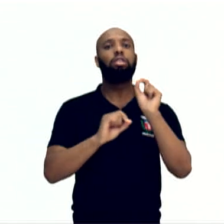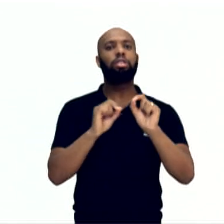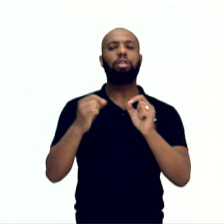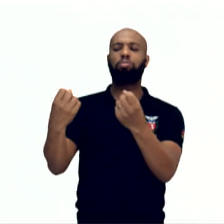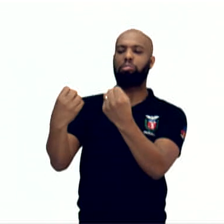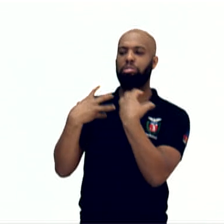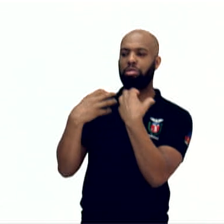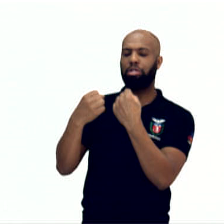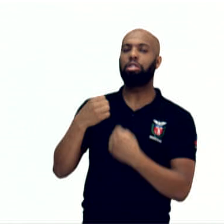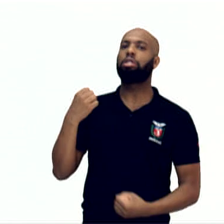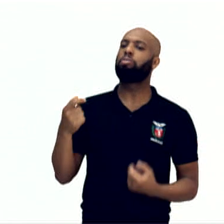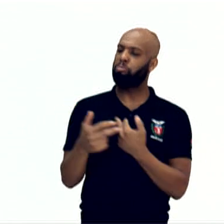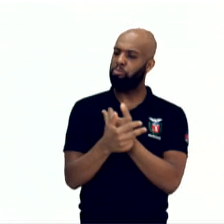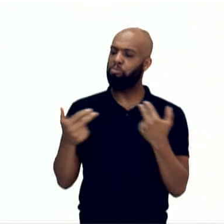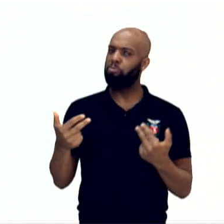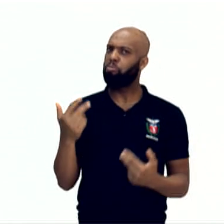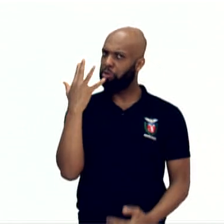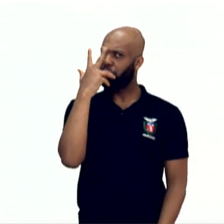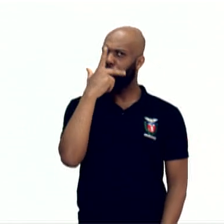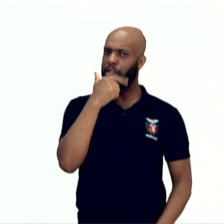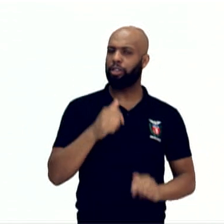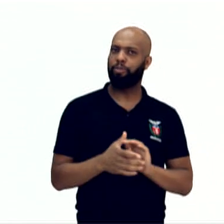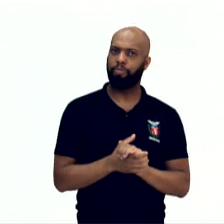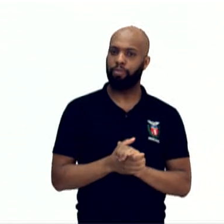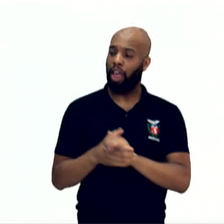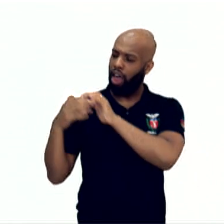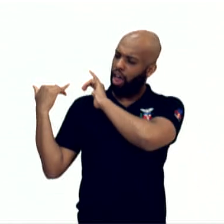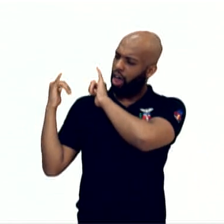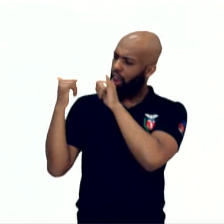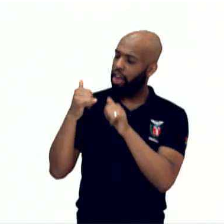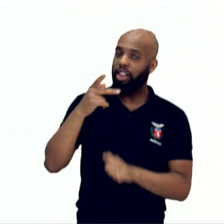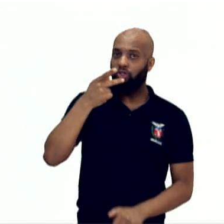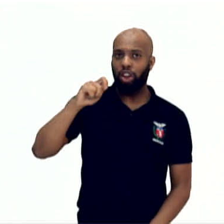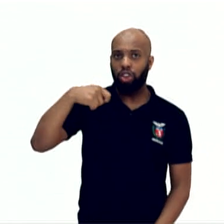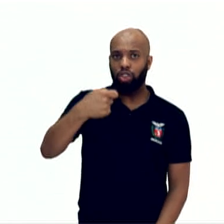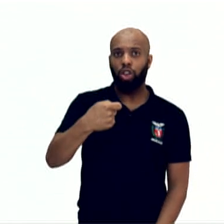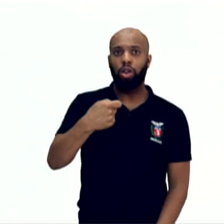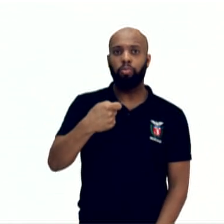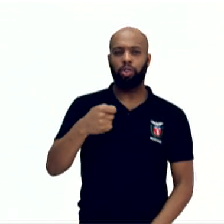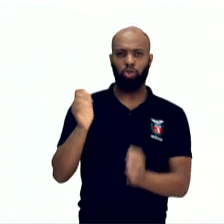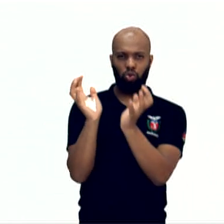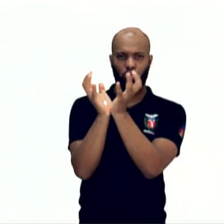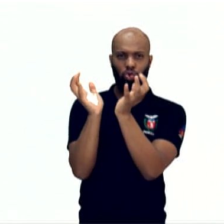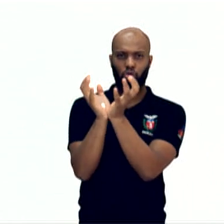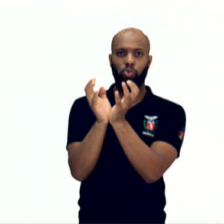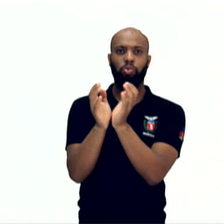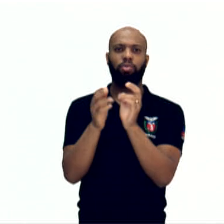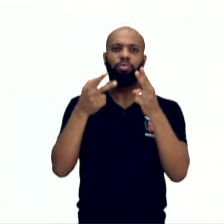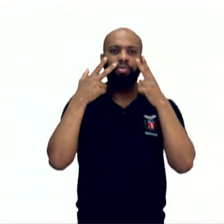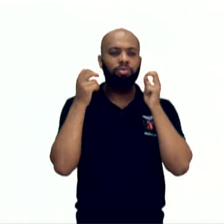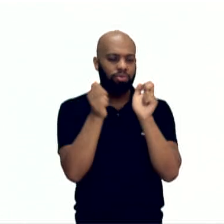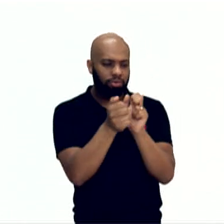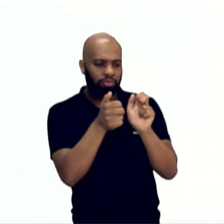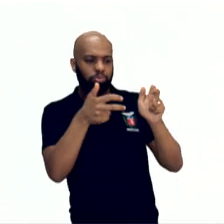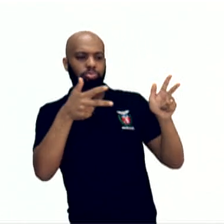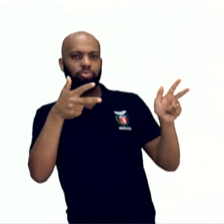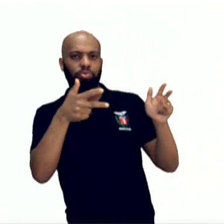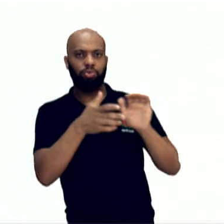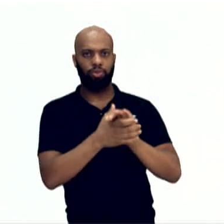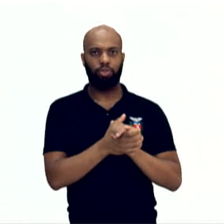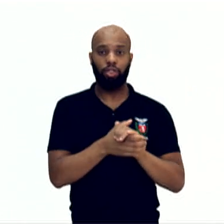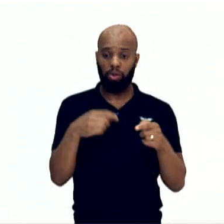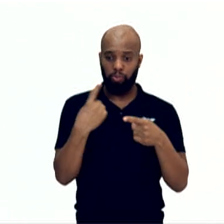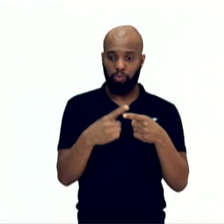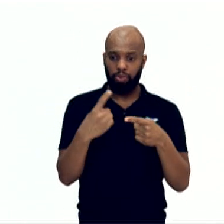lições. Esta lenda se refere aos índios Temiminós. Impelida pelo vento, ela chegou